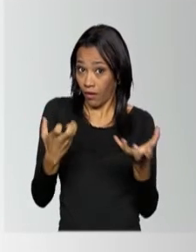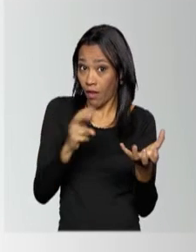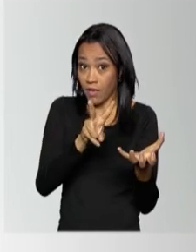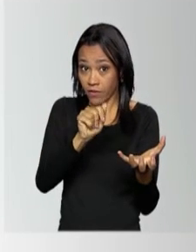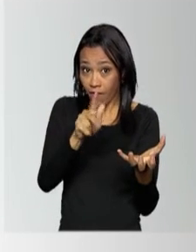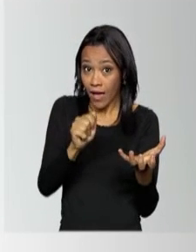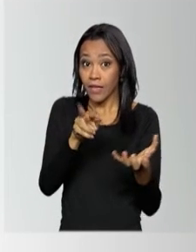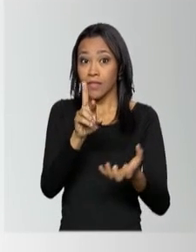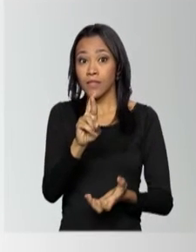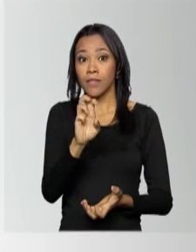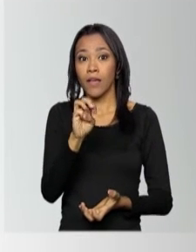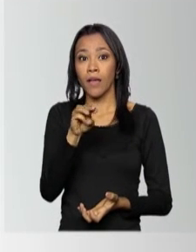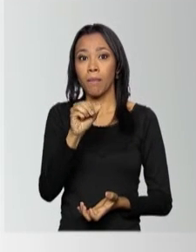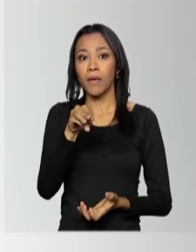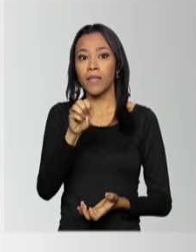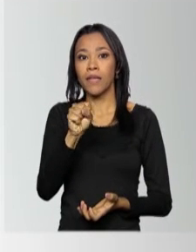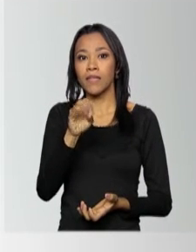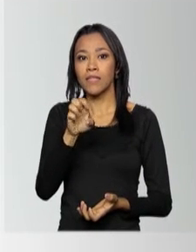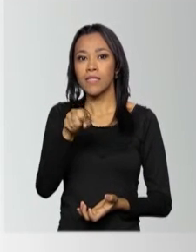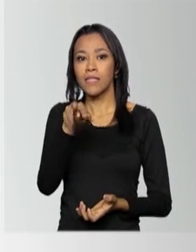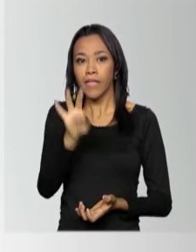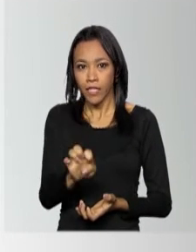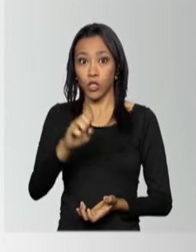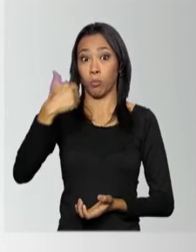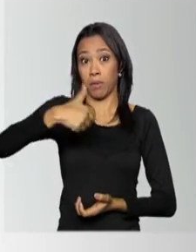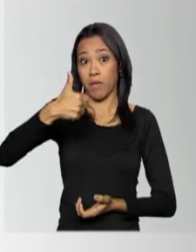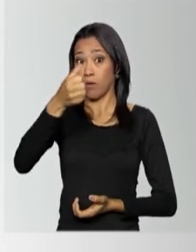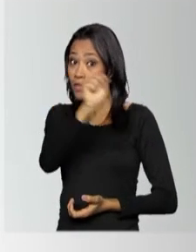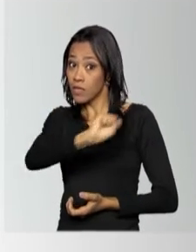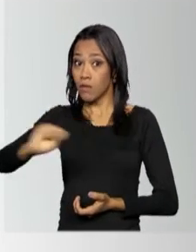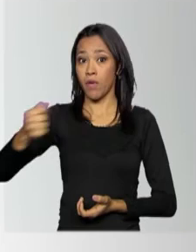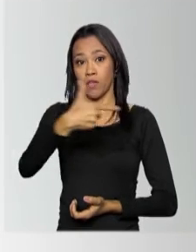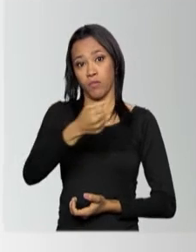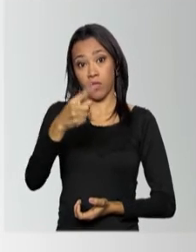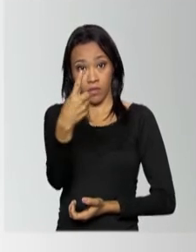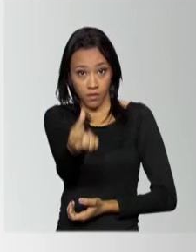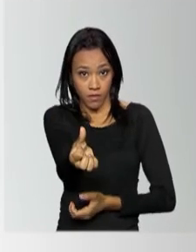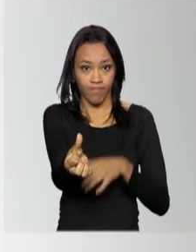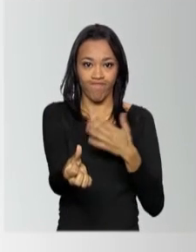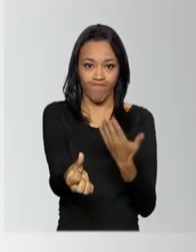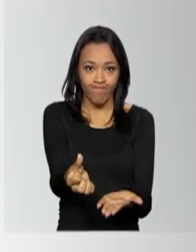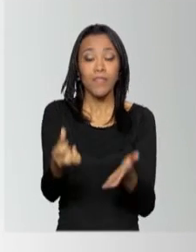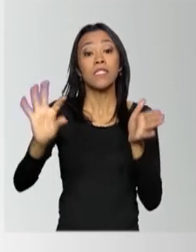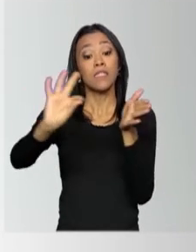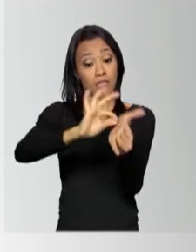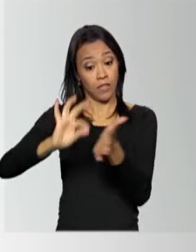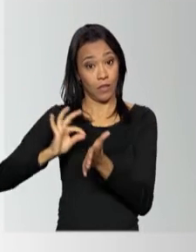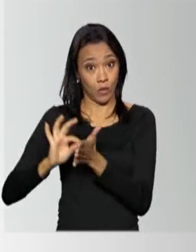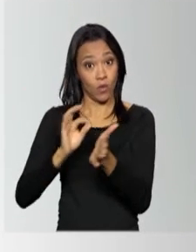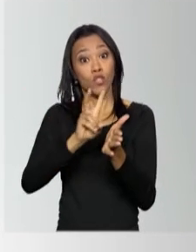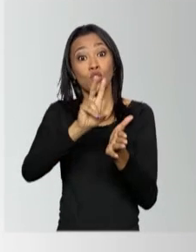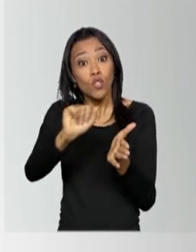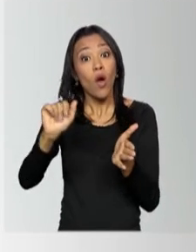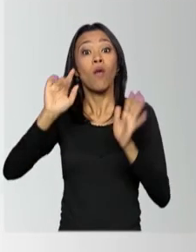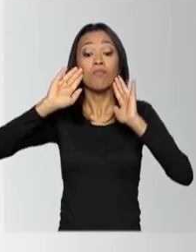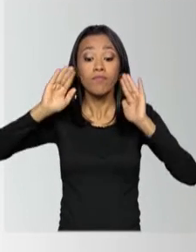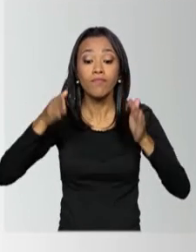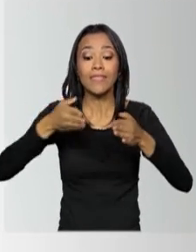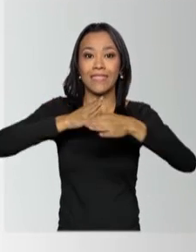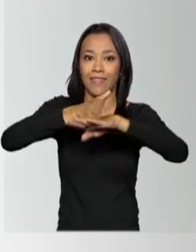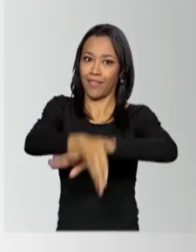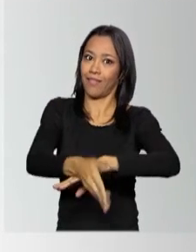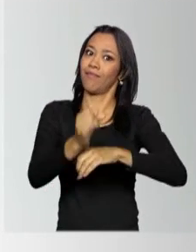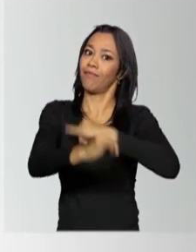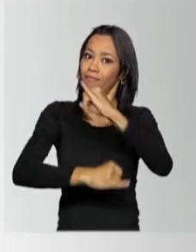remanescentes do processo seletivo referente ao primeiro semestre de 2016 as inscrições serão feitas somente pela internet